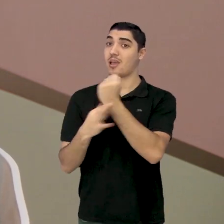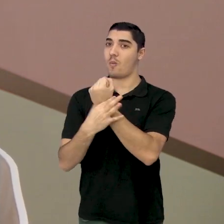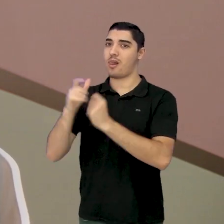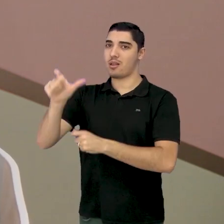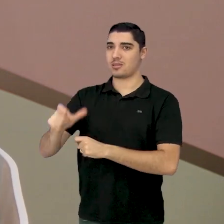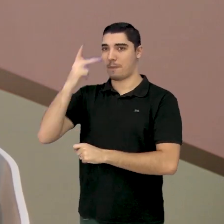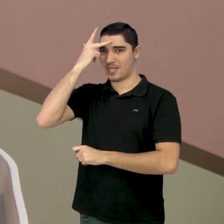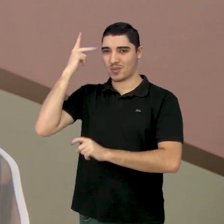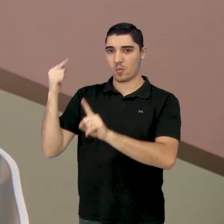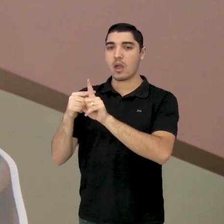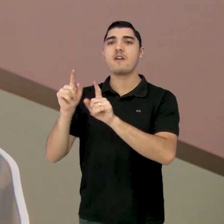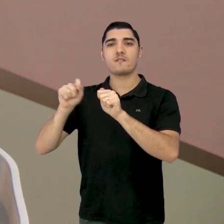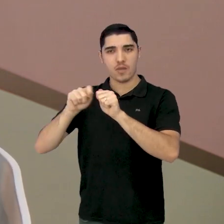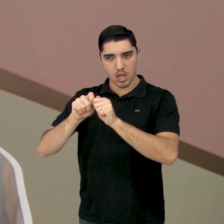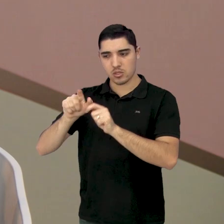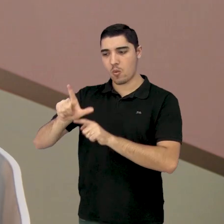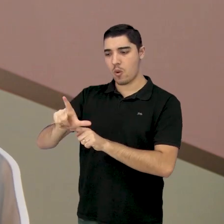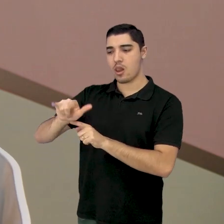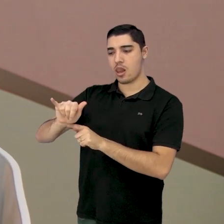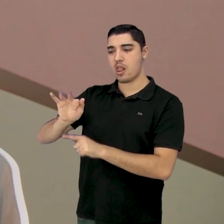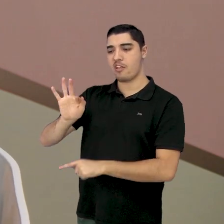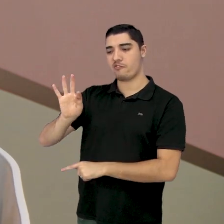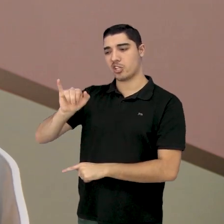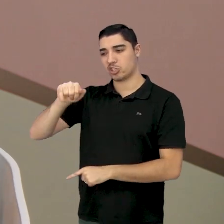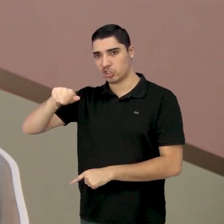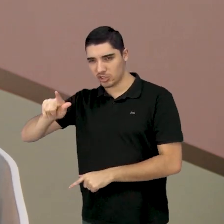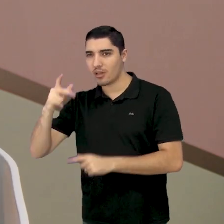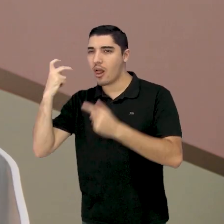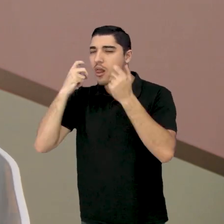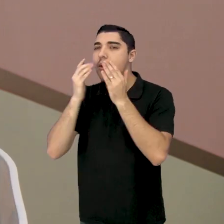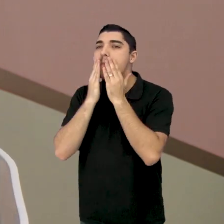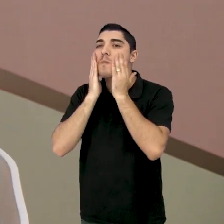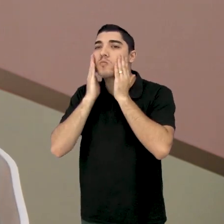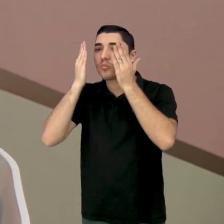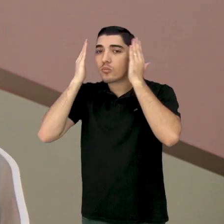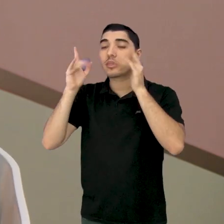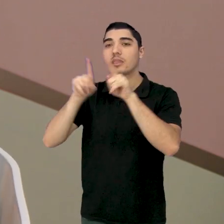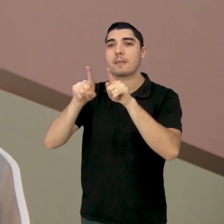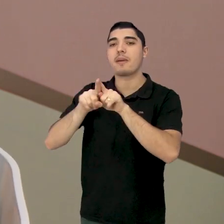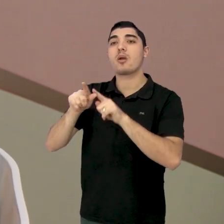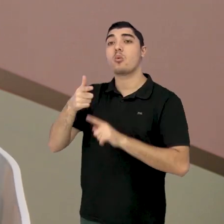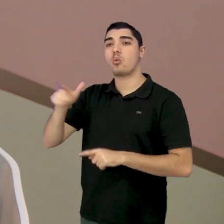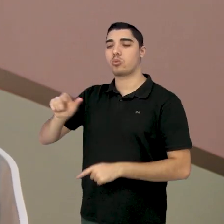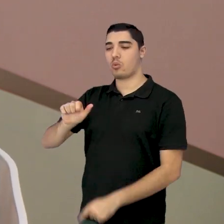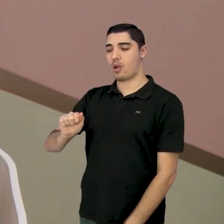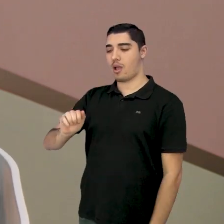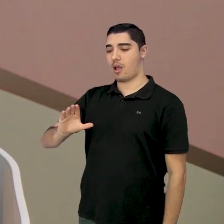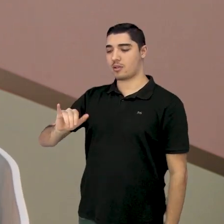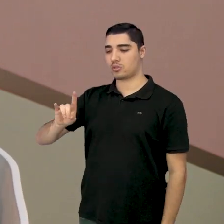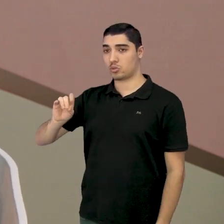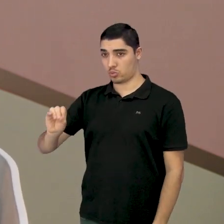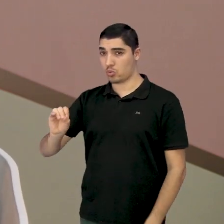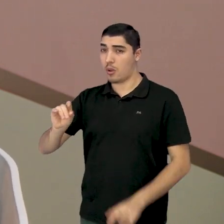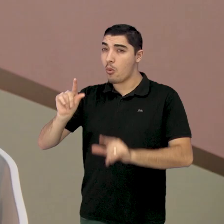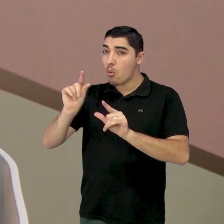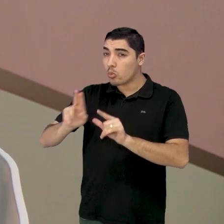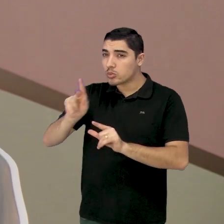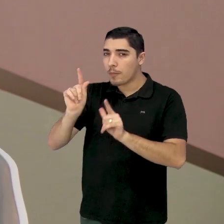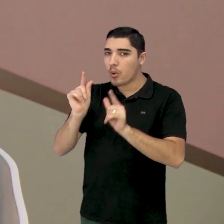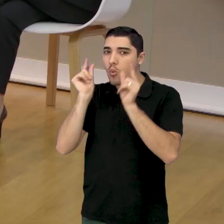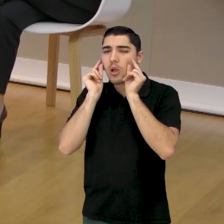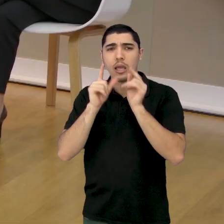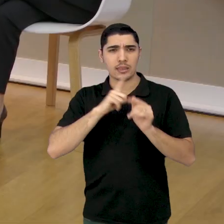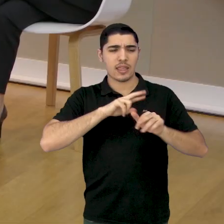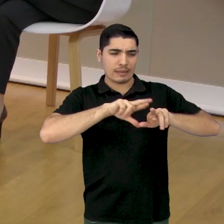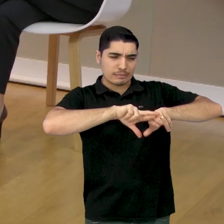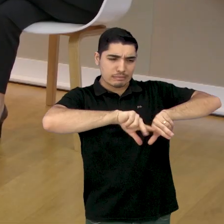paciente. Então, assim, a gente faz o lift, faz a toxina botulínica e refina um pouquinho com ácido hialurônico, um lábio, uma pontinha de nariz. Na